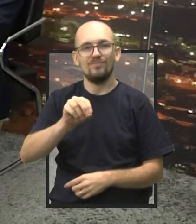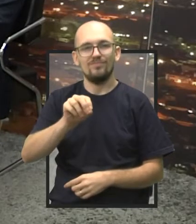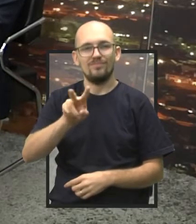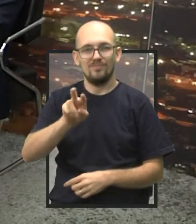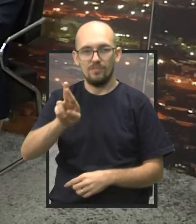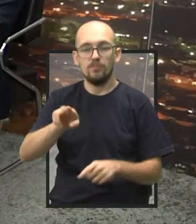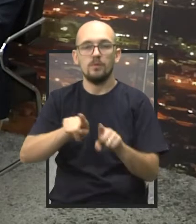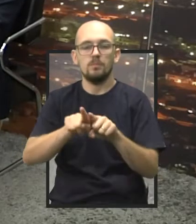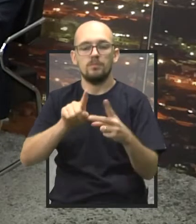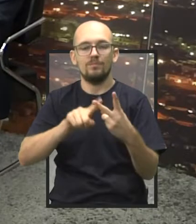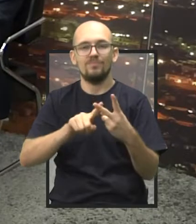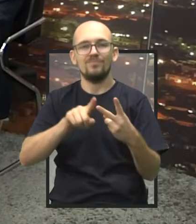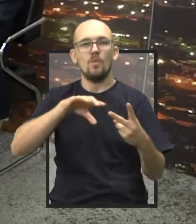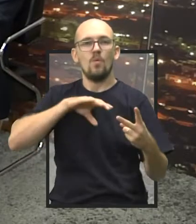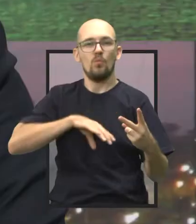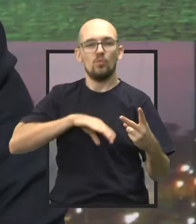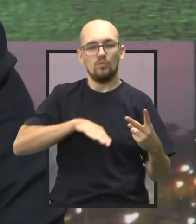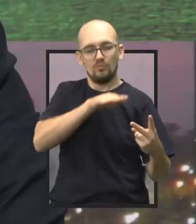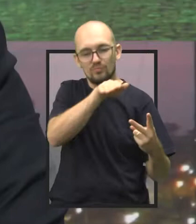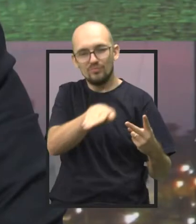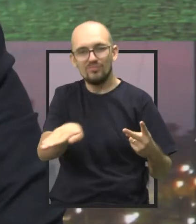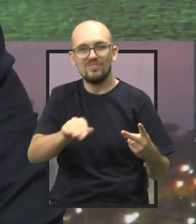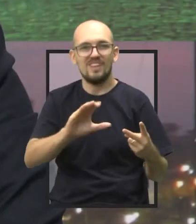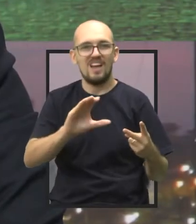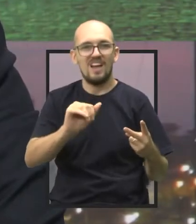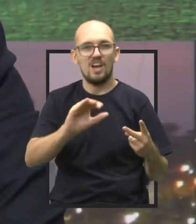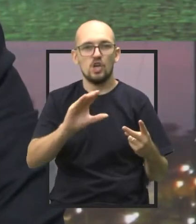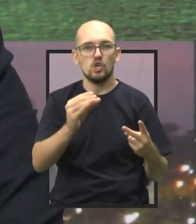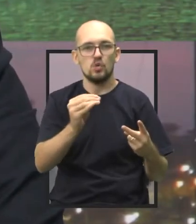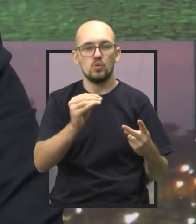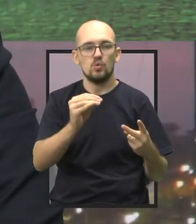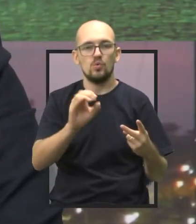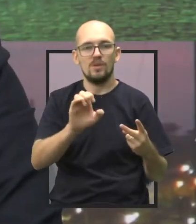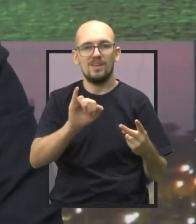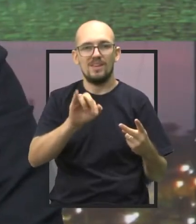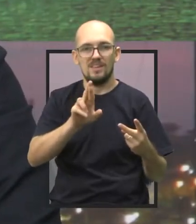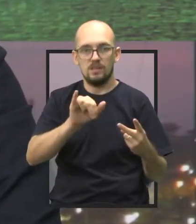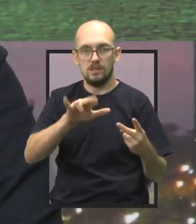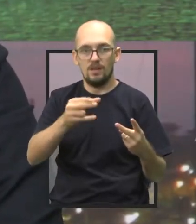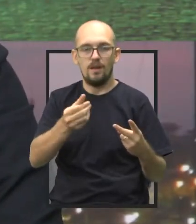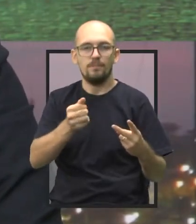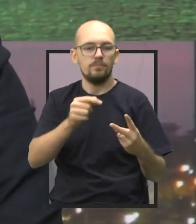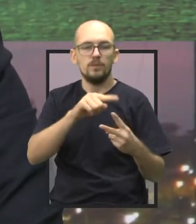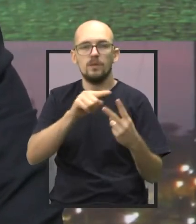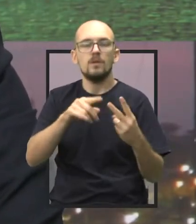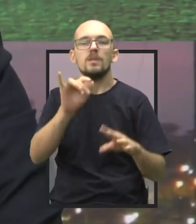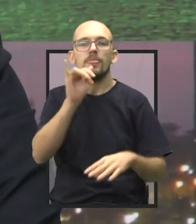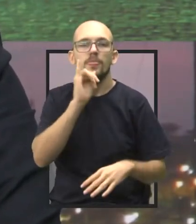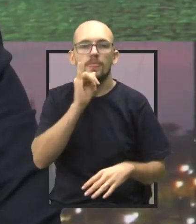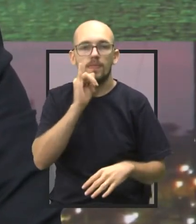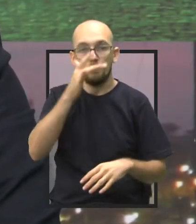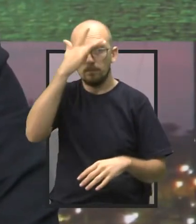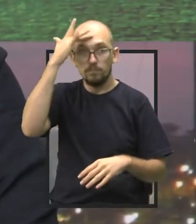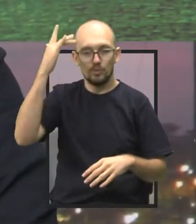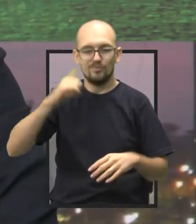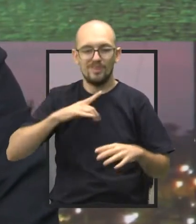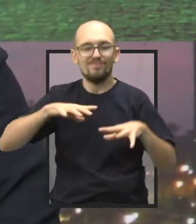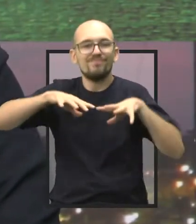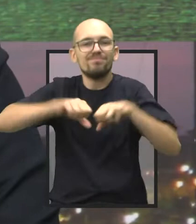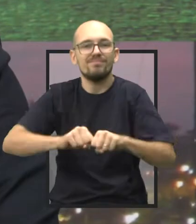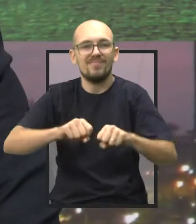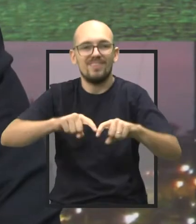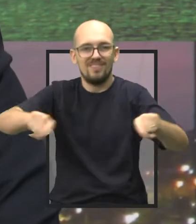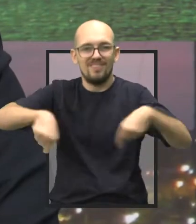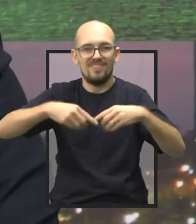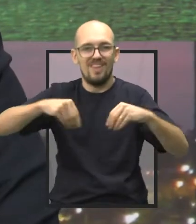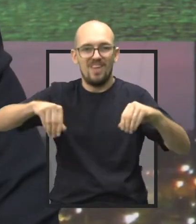Galvão. A regulação fundiária é quando a pessoa ela detém a posse do imóvel de maneira precária, né?